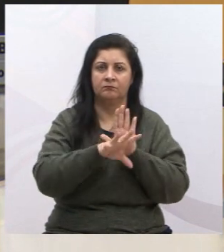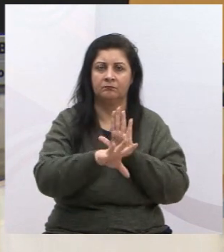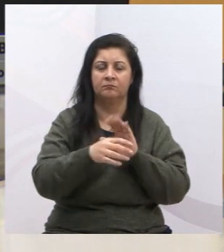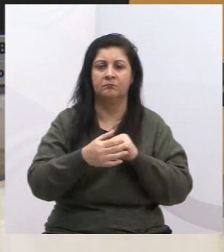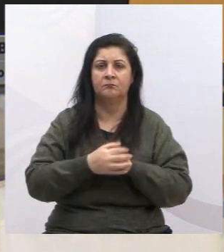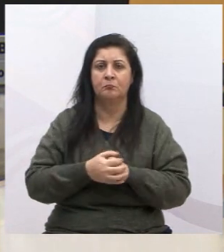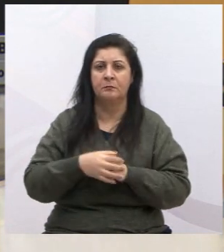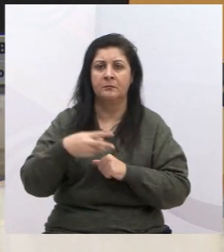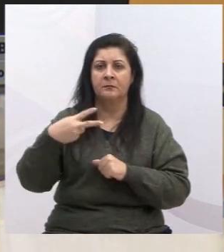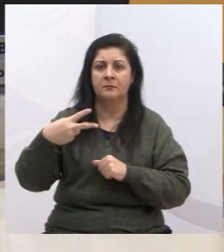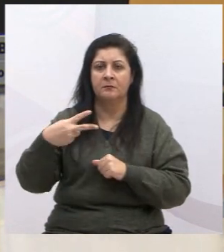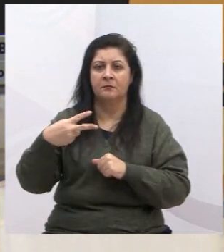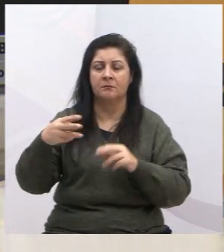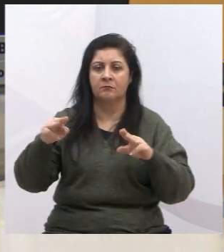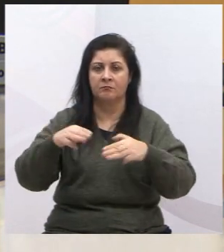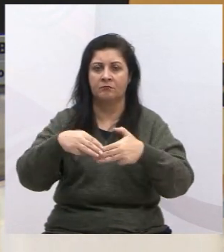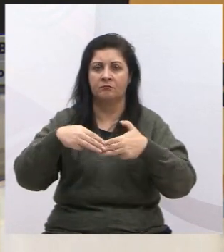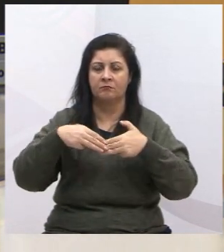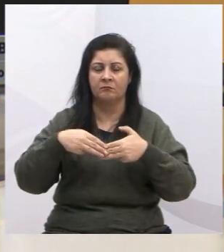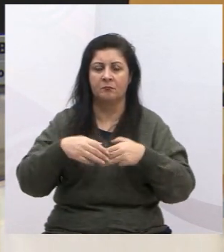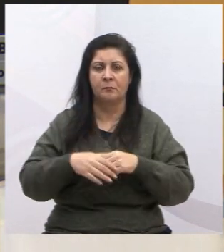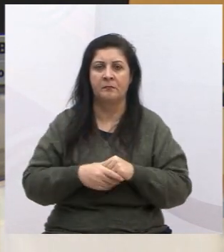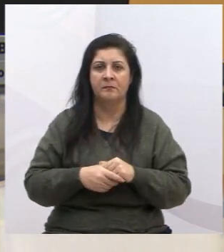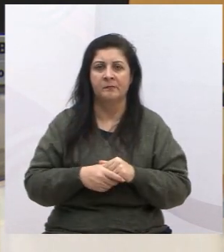indicações e 2 moções.